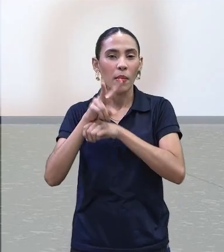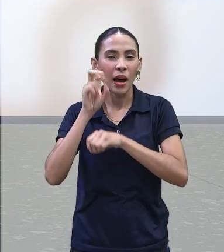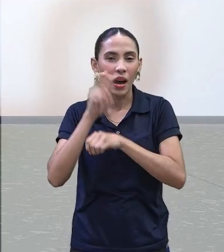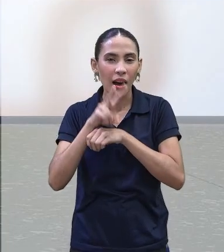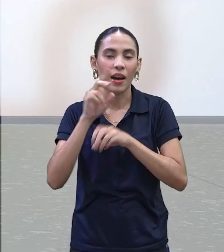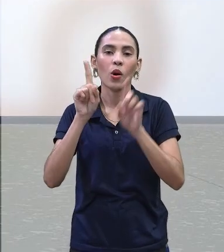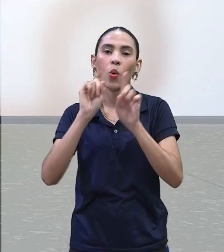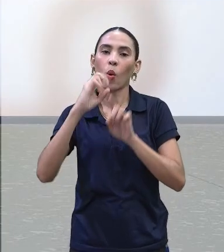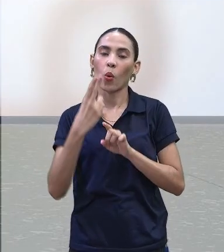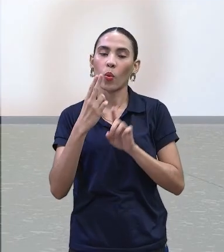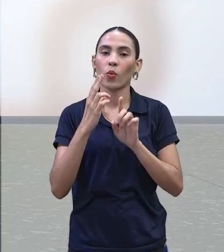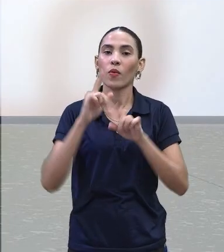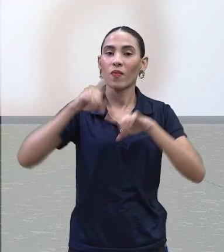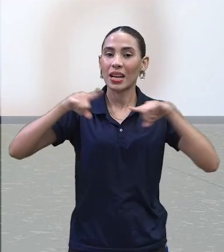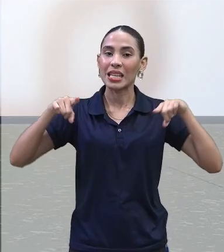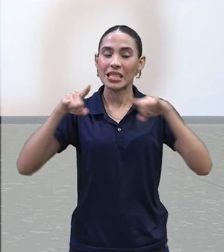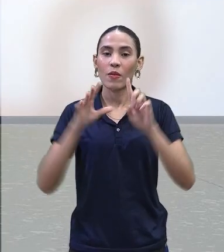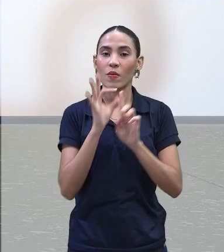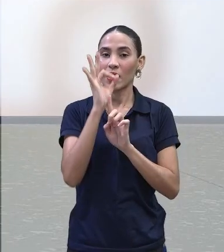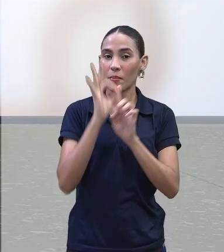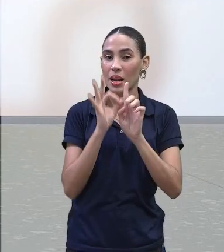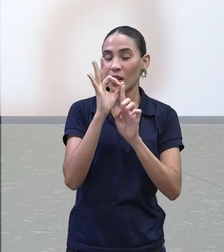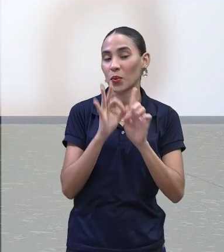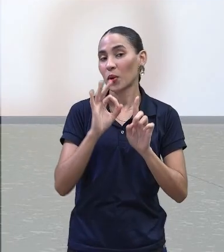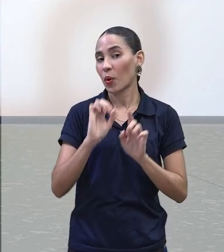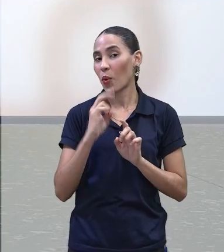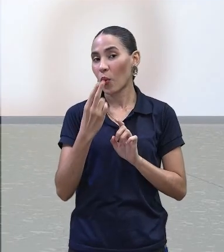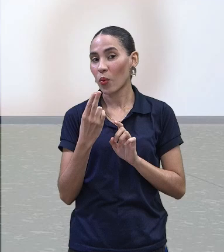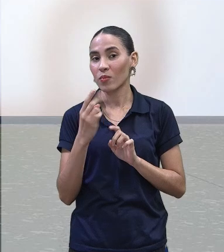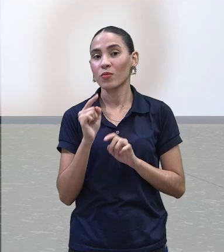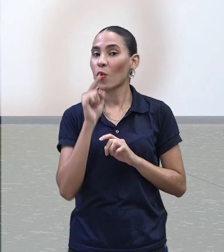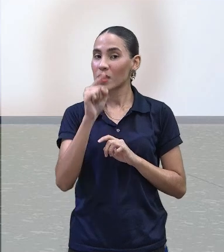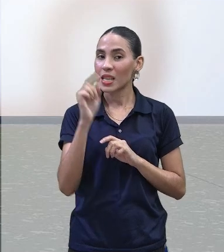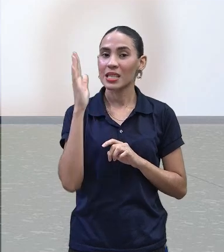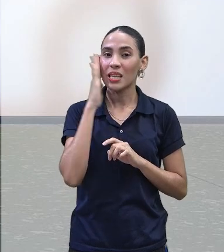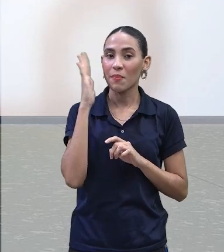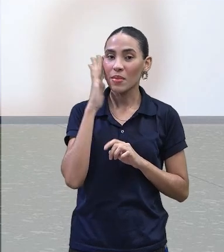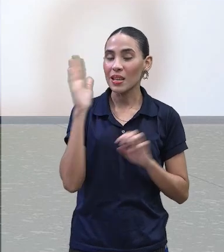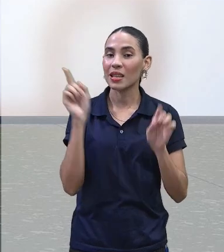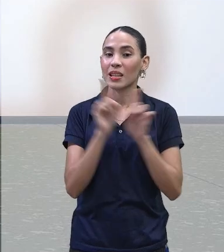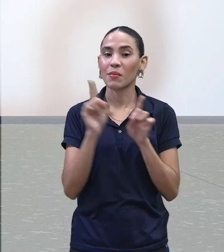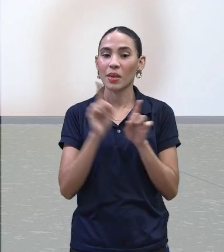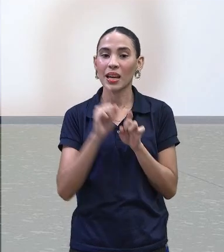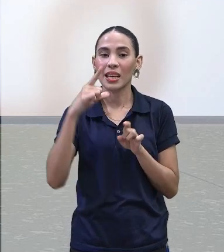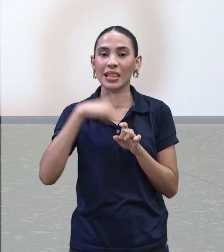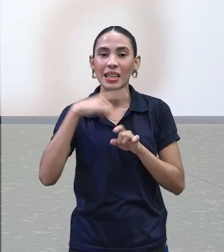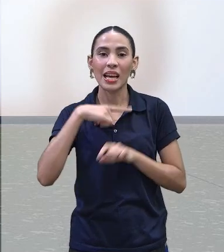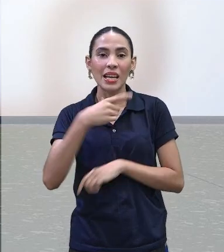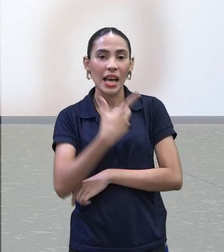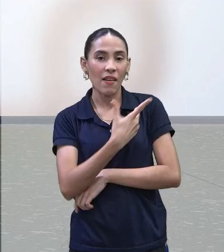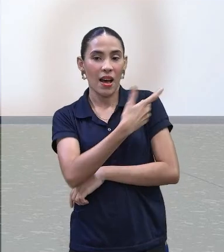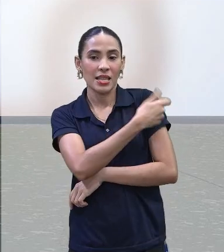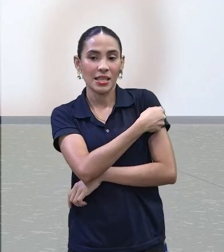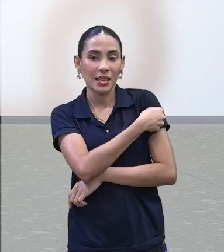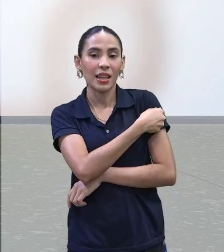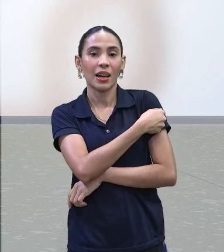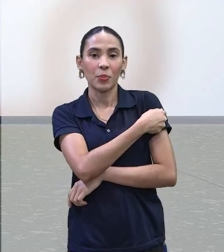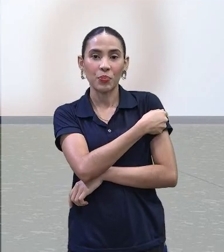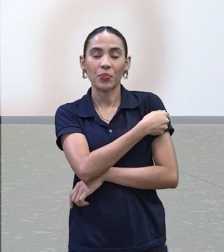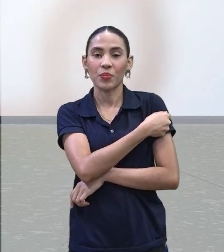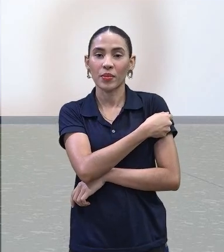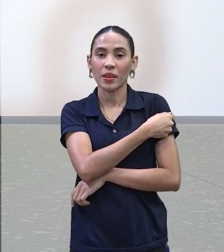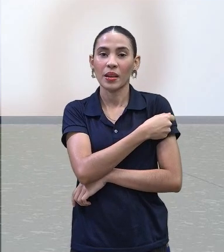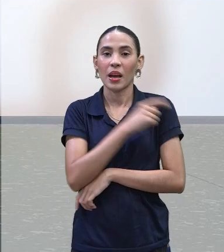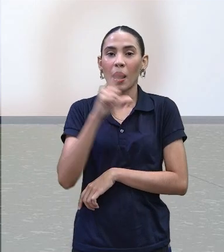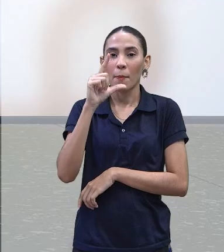variações de temperatura. Ou ainda, vocês sabiam que existem vacinas feitas com